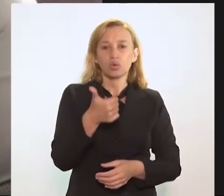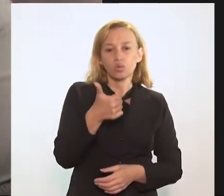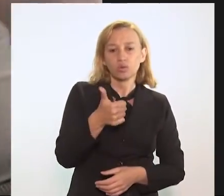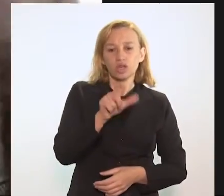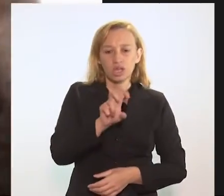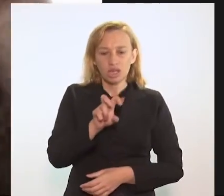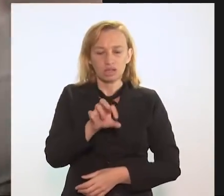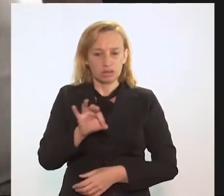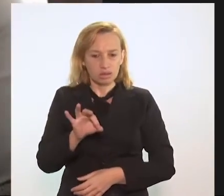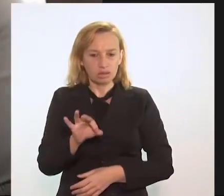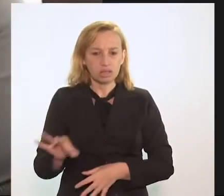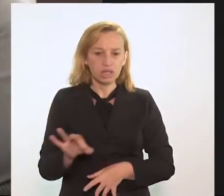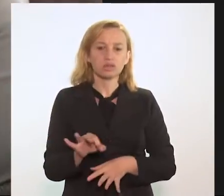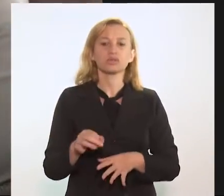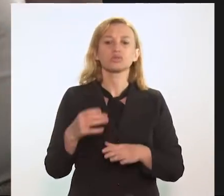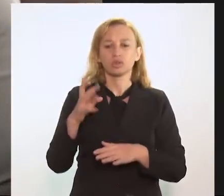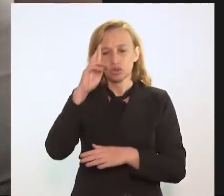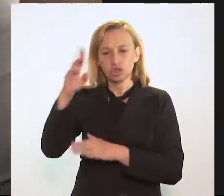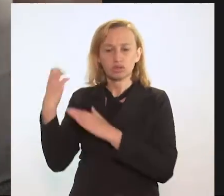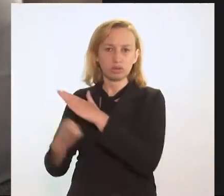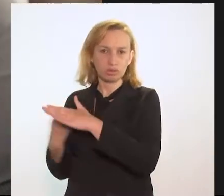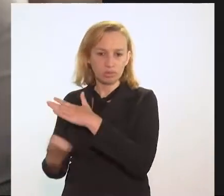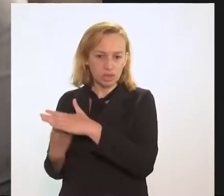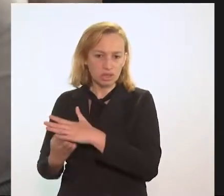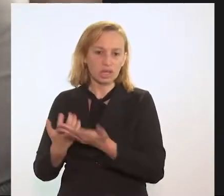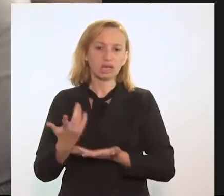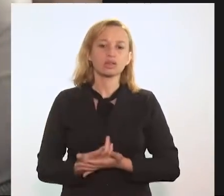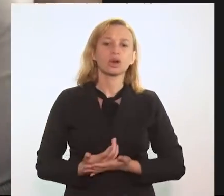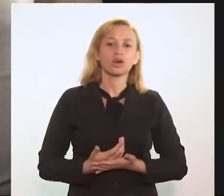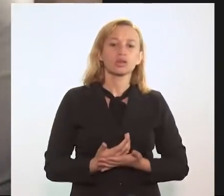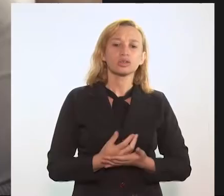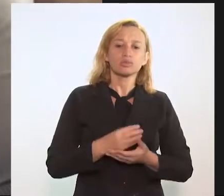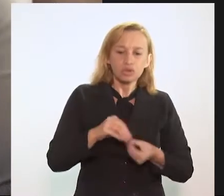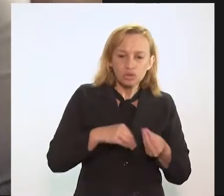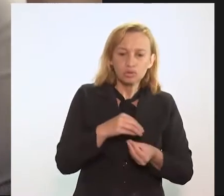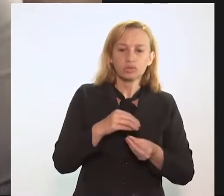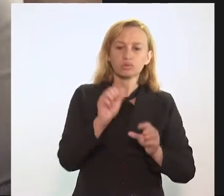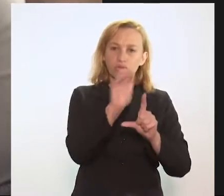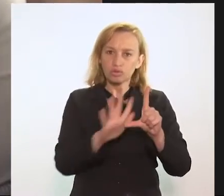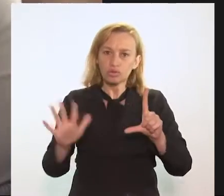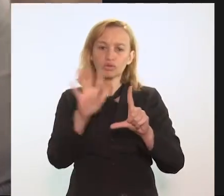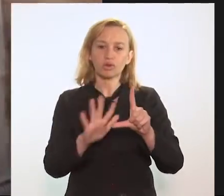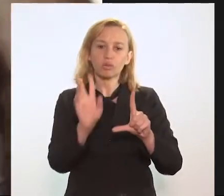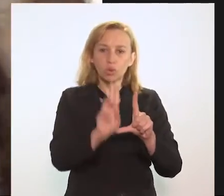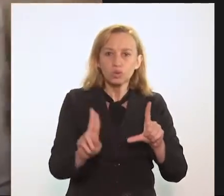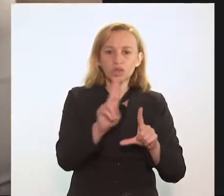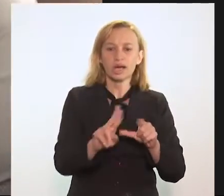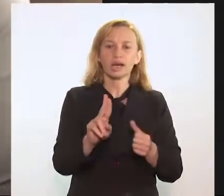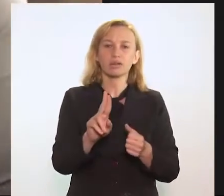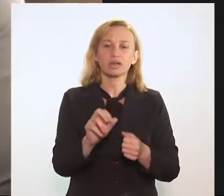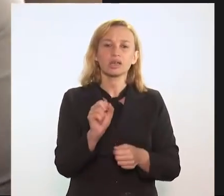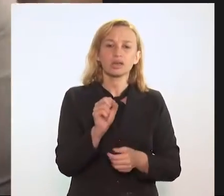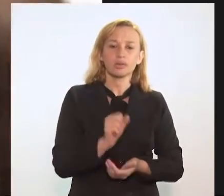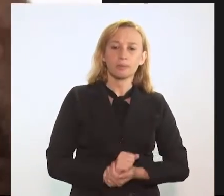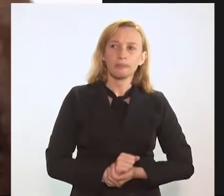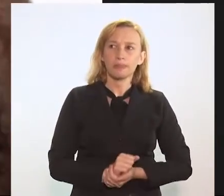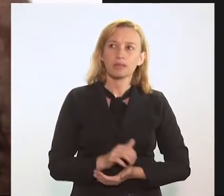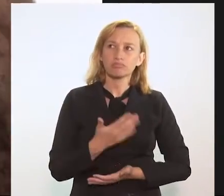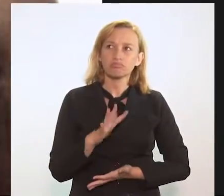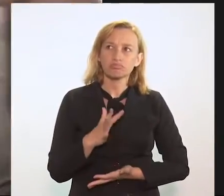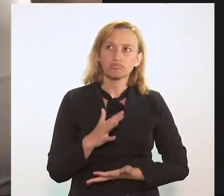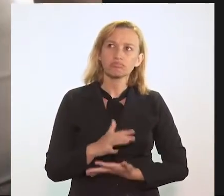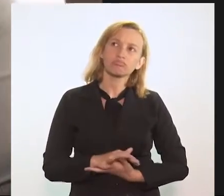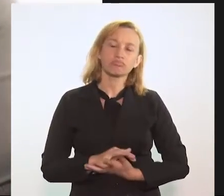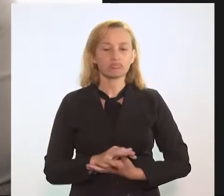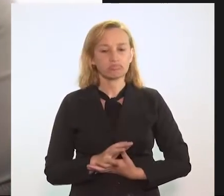a gente, um quinto dos empresários fluminenses, que eram 21,1%, desenvolveram a plataforma. Isso equivale